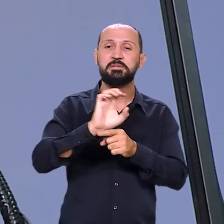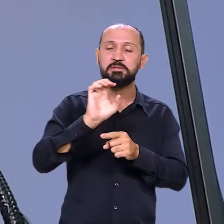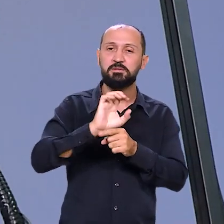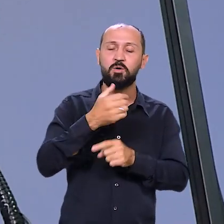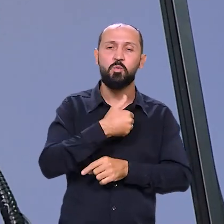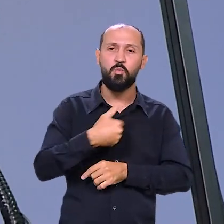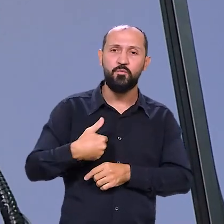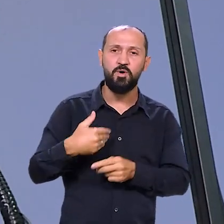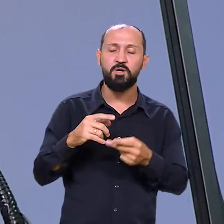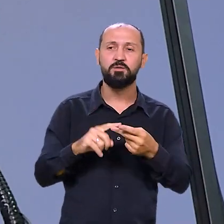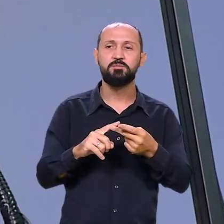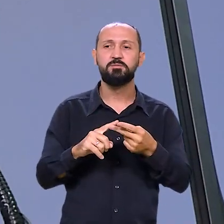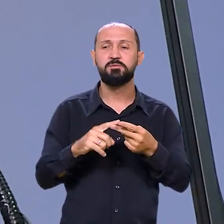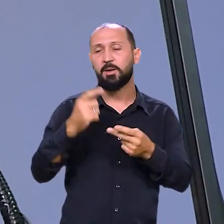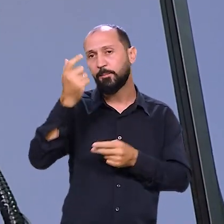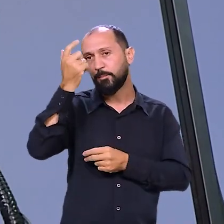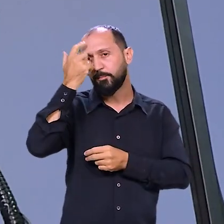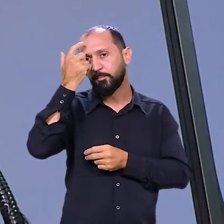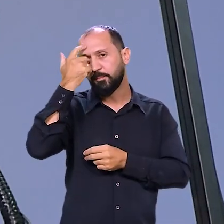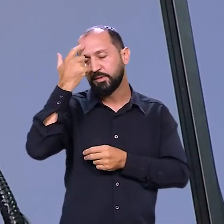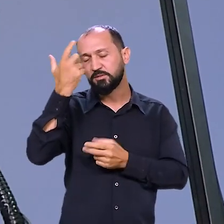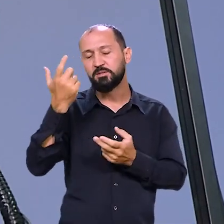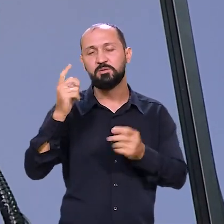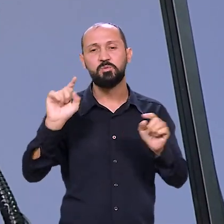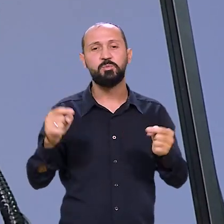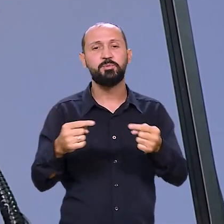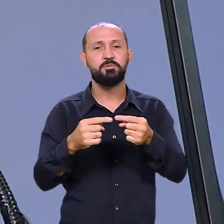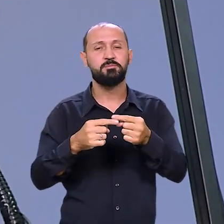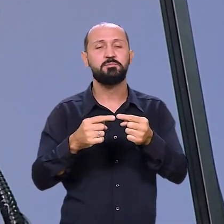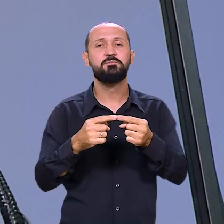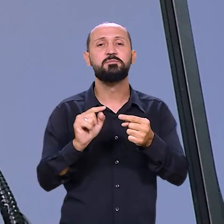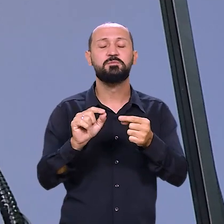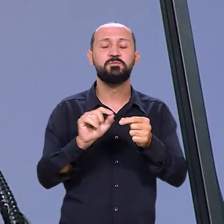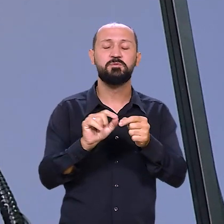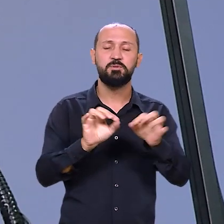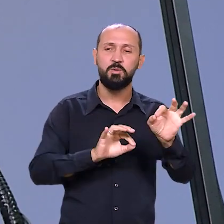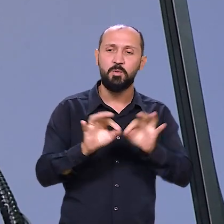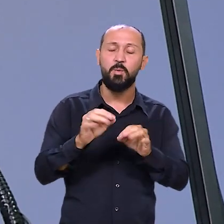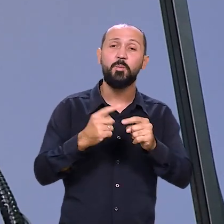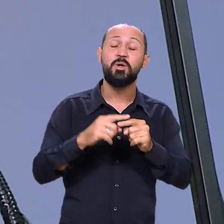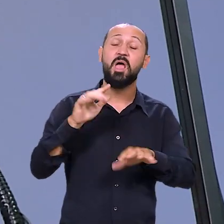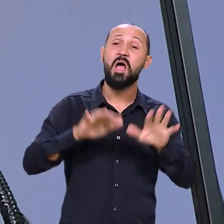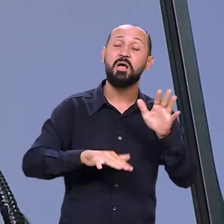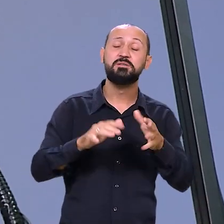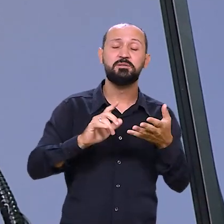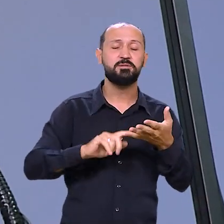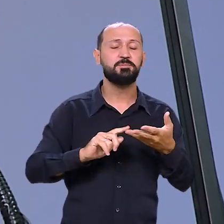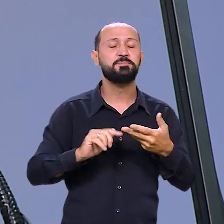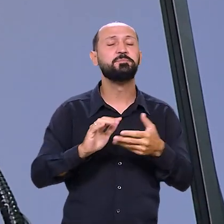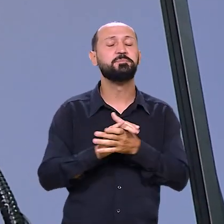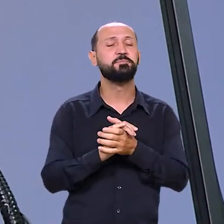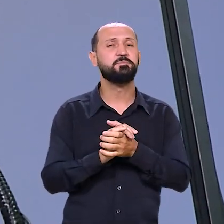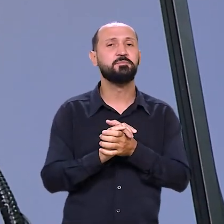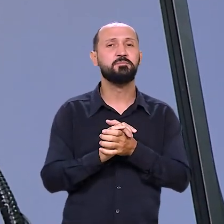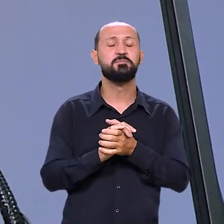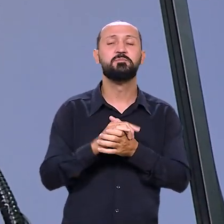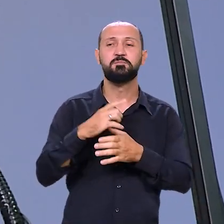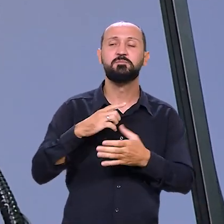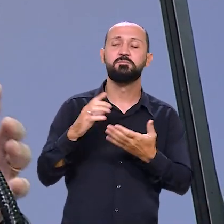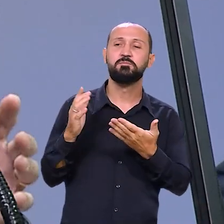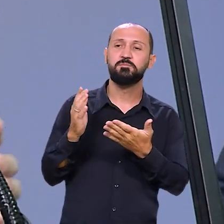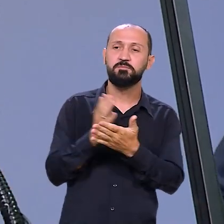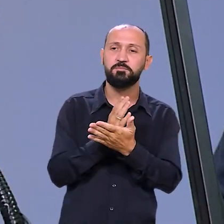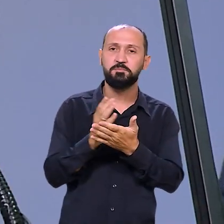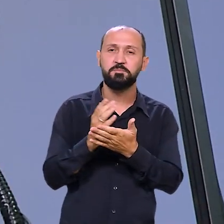Estado, o que o governo está pensando em relação à produção, porque muitas vezes